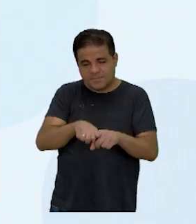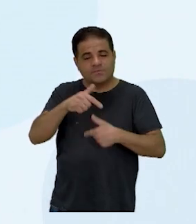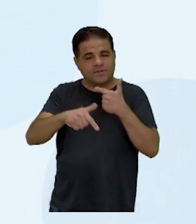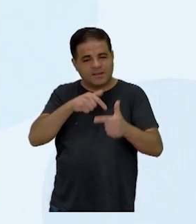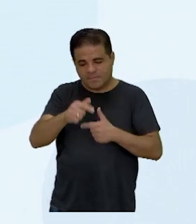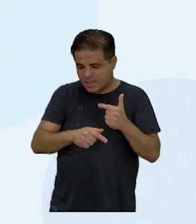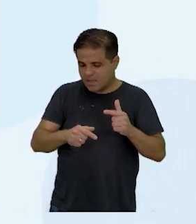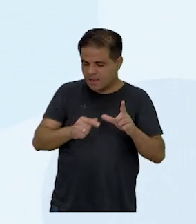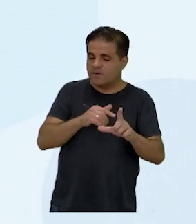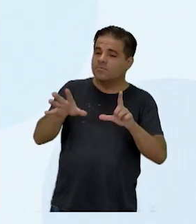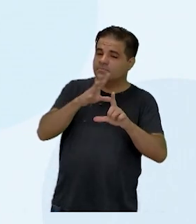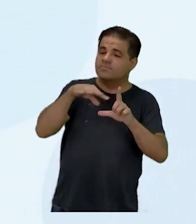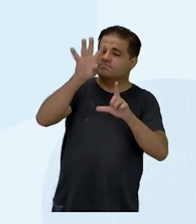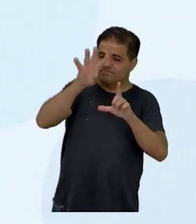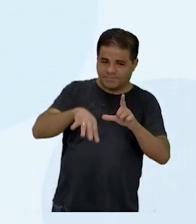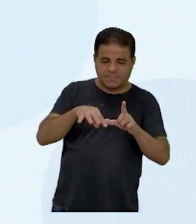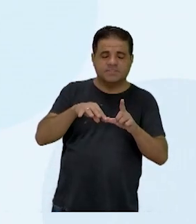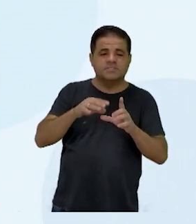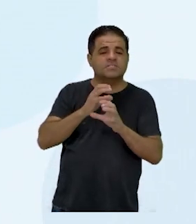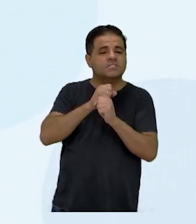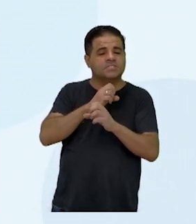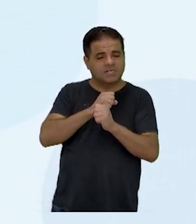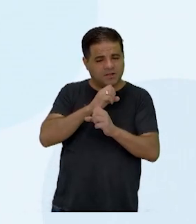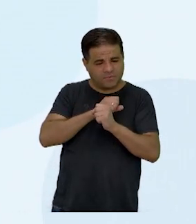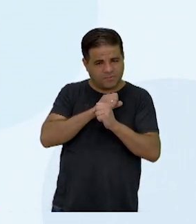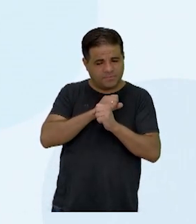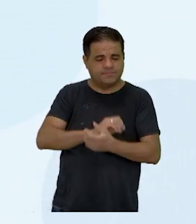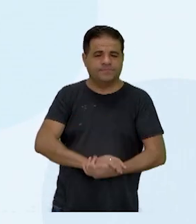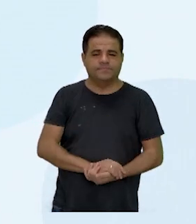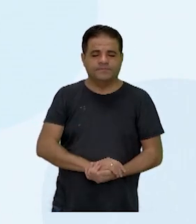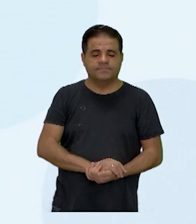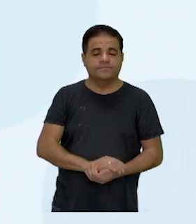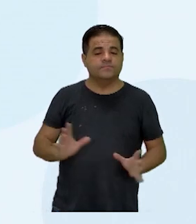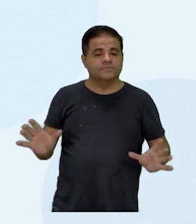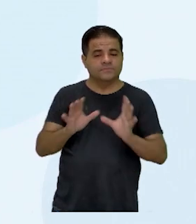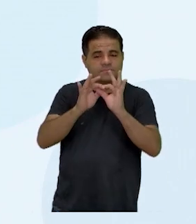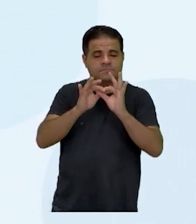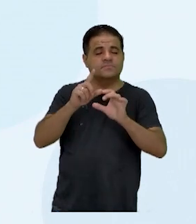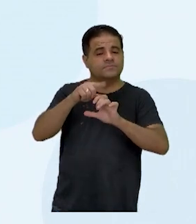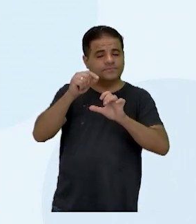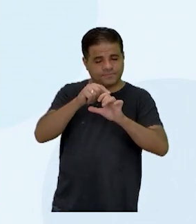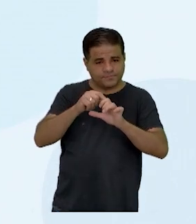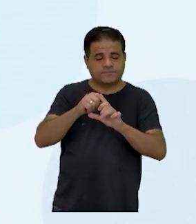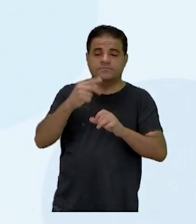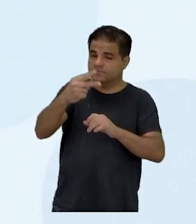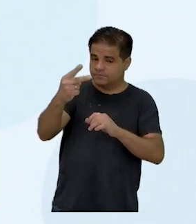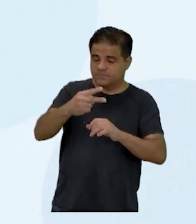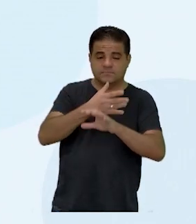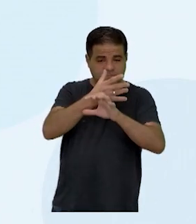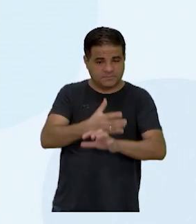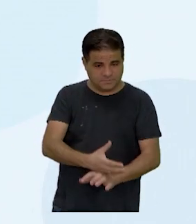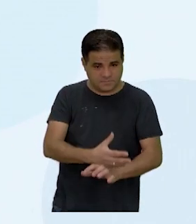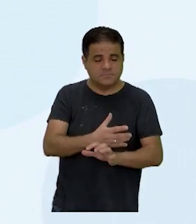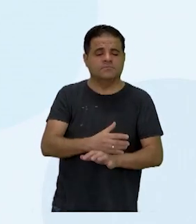Financeira Sustentável tem como centro integrador o projeto de vida dos meninos. Eles vão